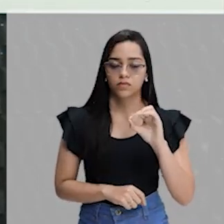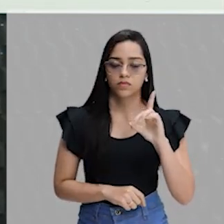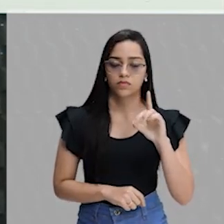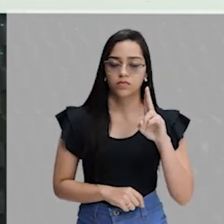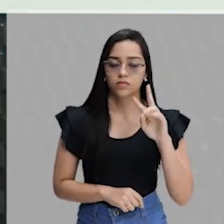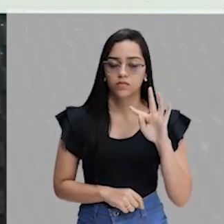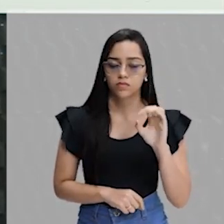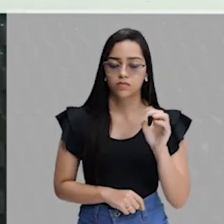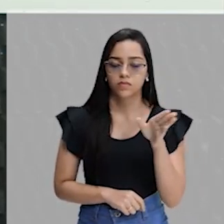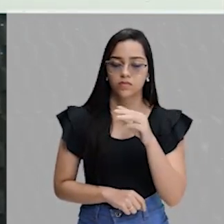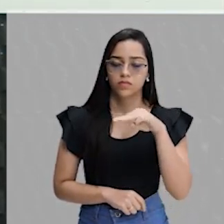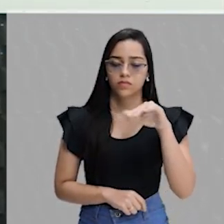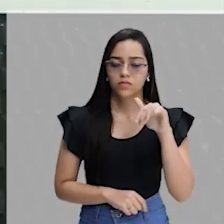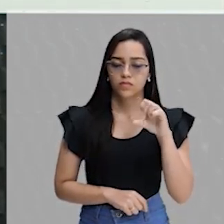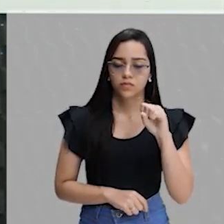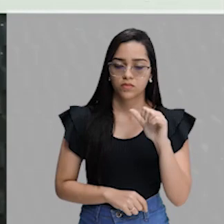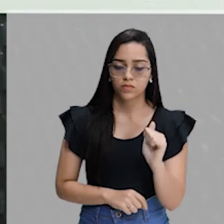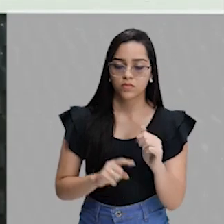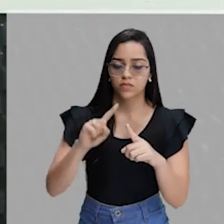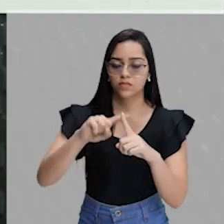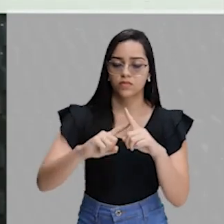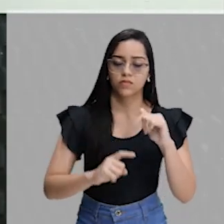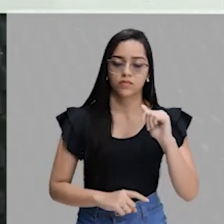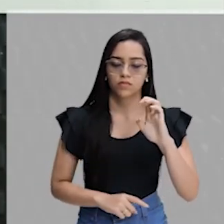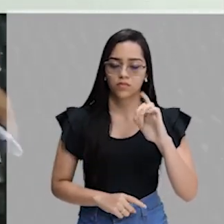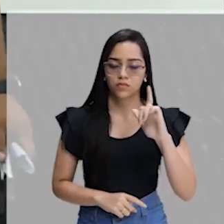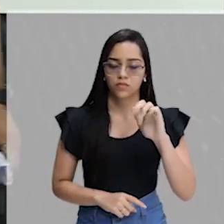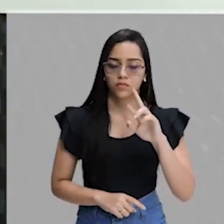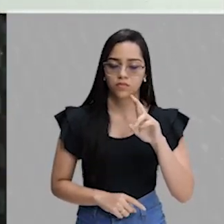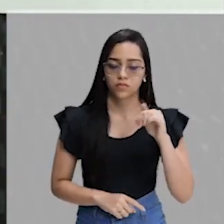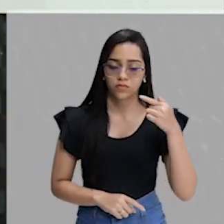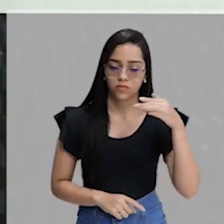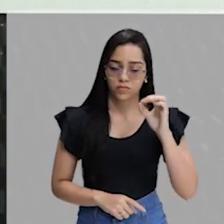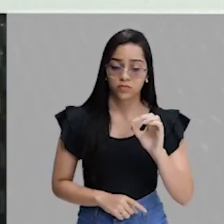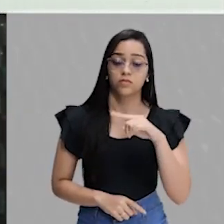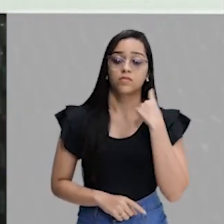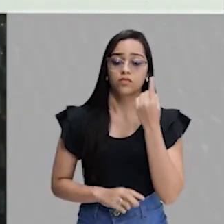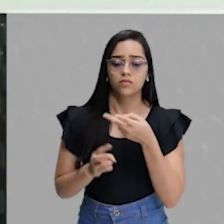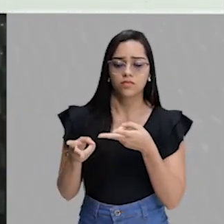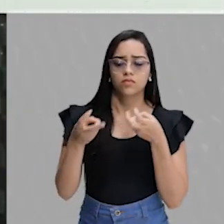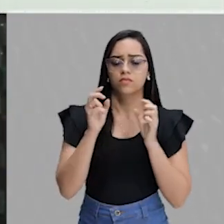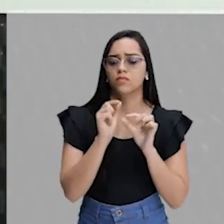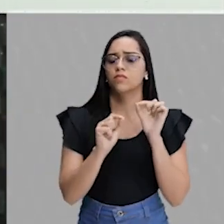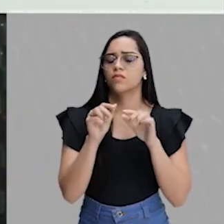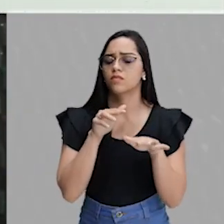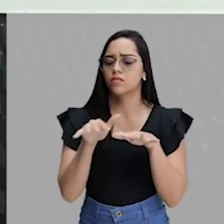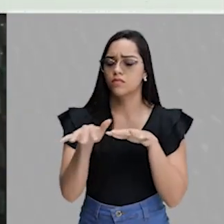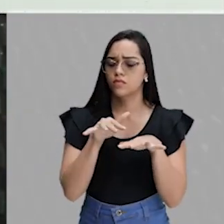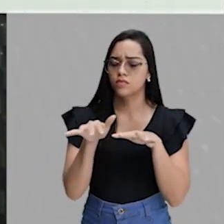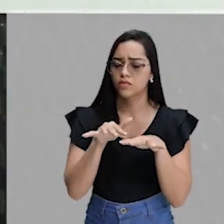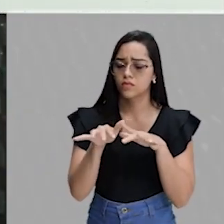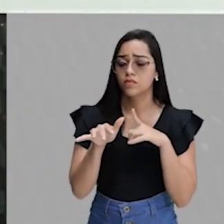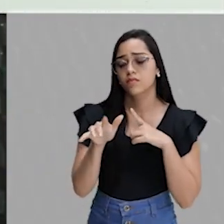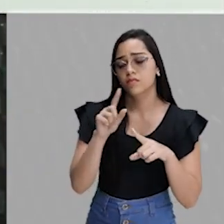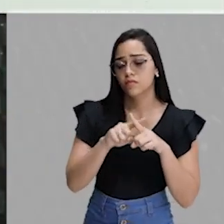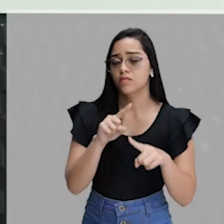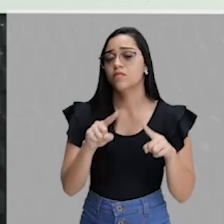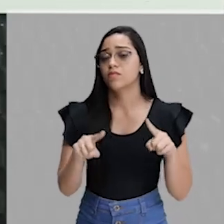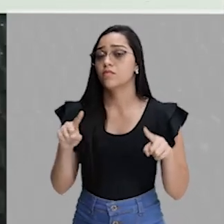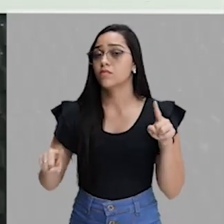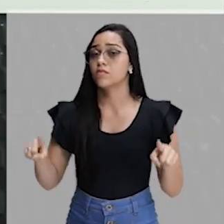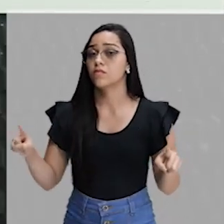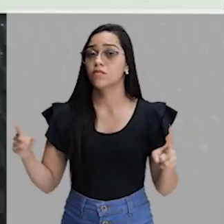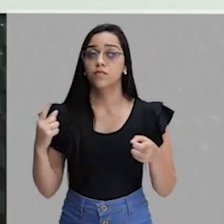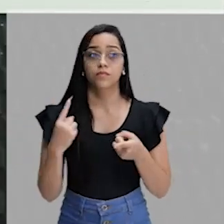aceleração, ok? A segunda coisa que nós vamos observar aqui será um movimento uniformemente variado. Por